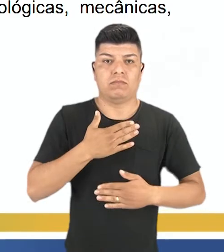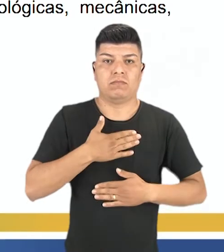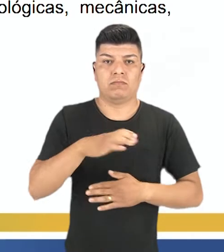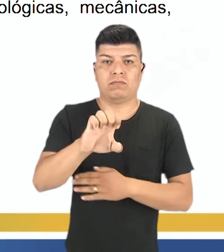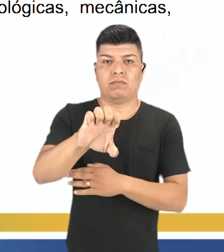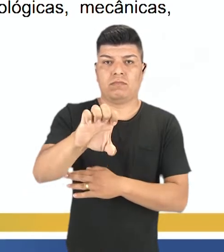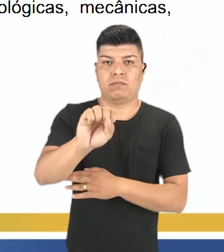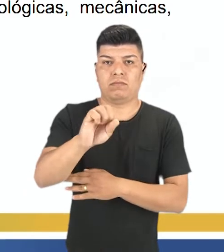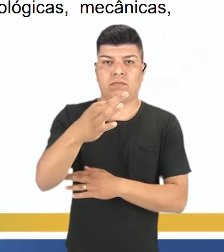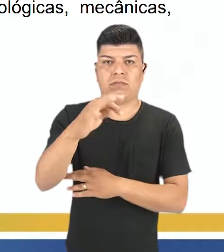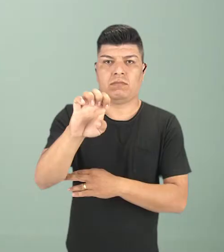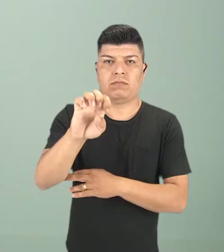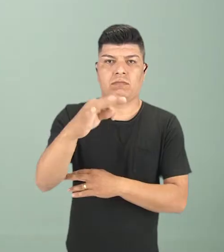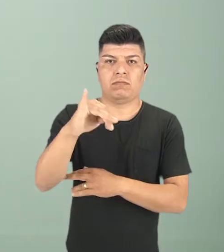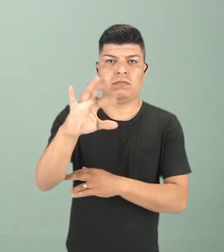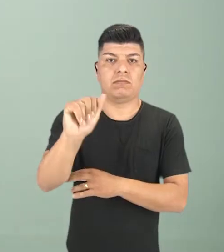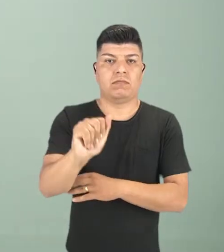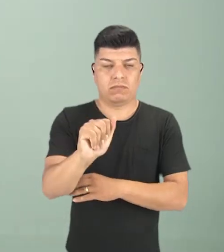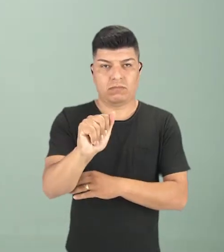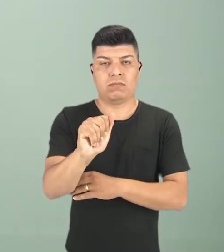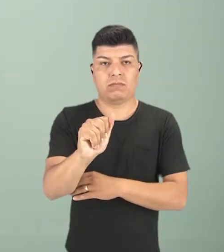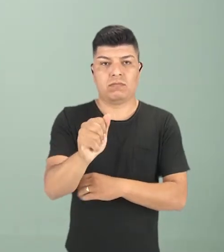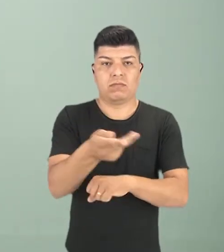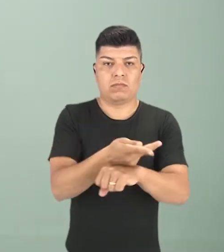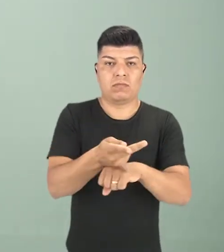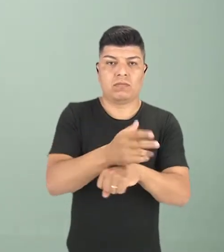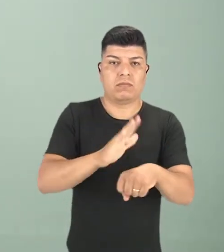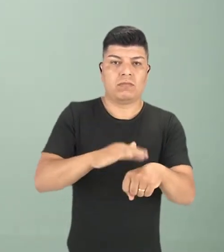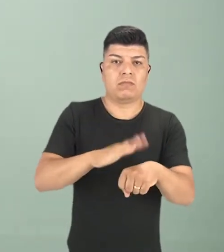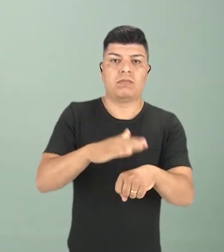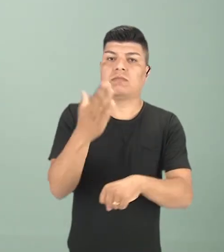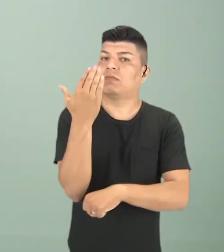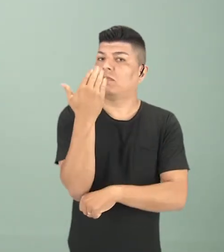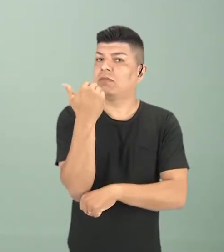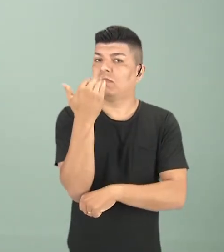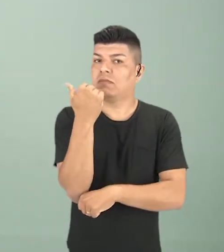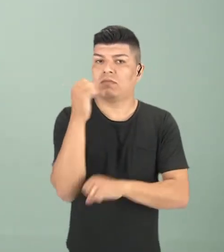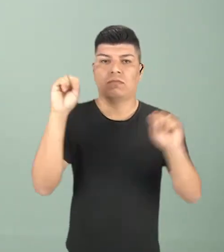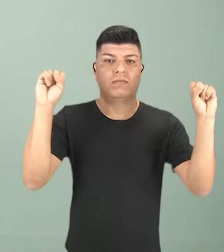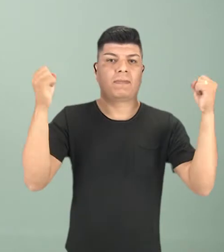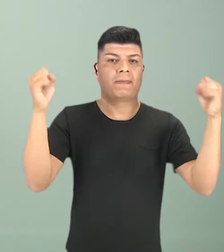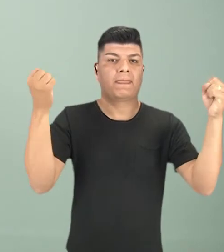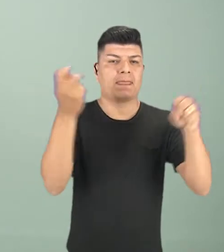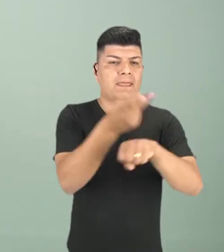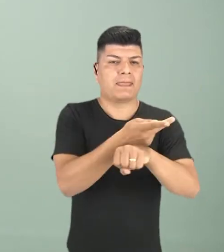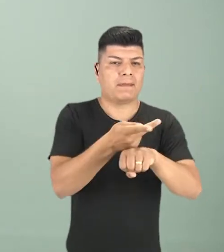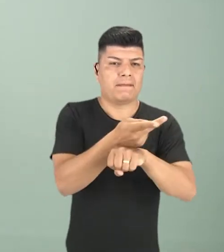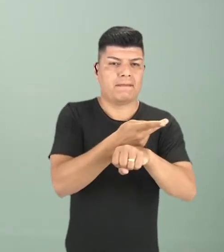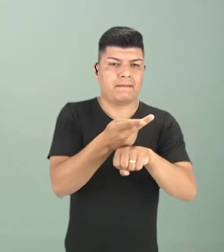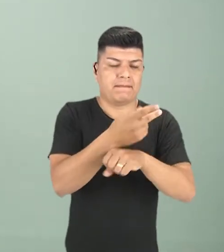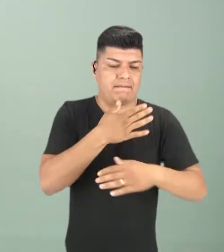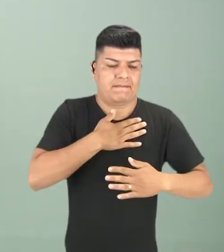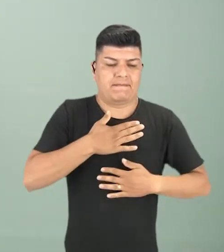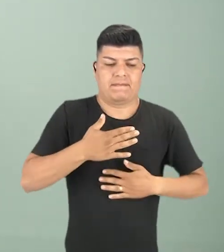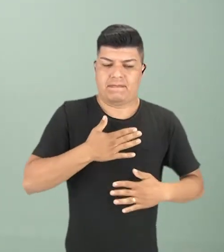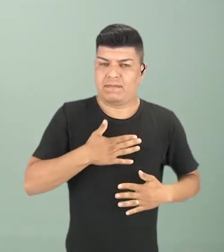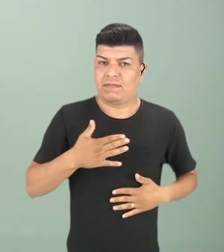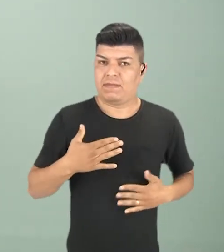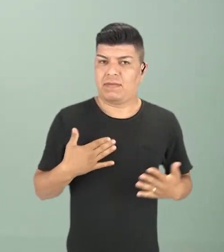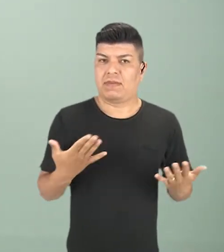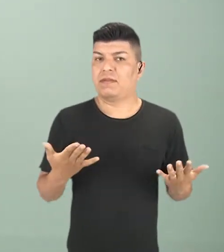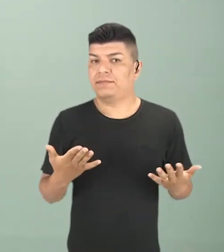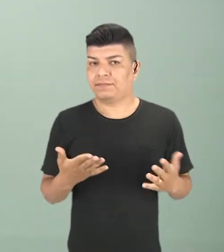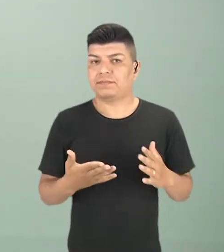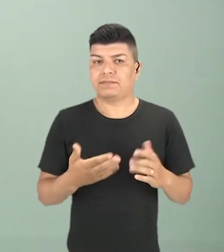pessoas procuram mais sobre alimentação e atividade física, preocupado por aquele estereótipo corporal que nós falamos nas